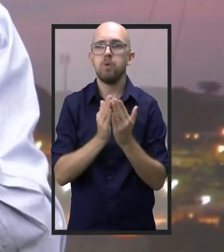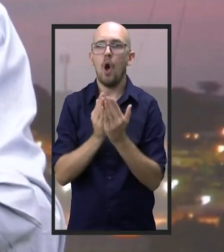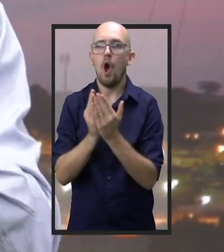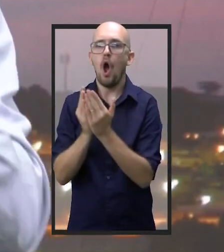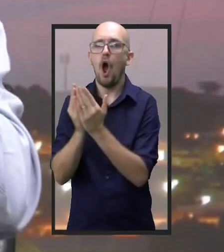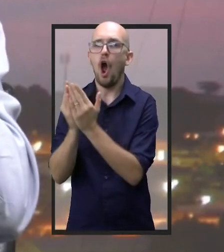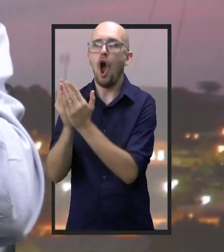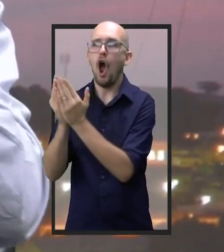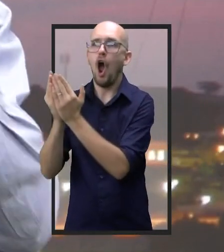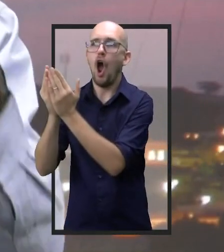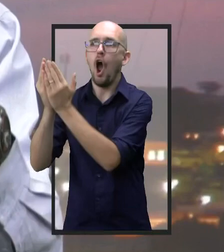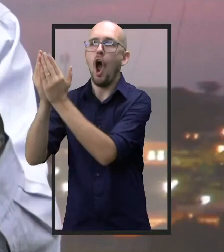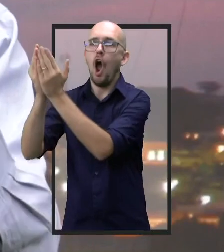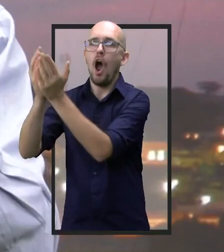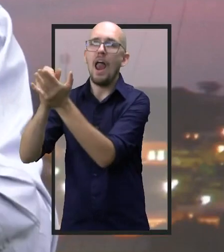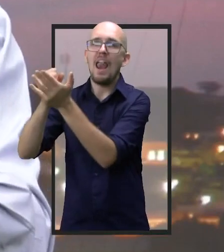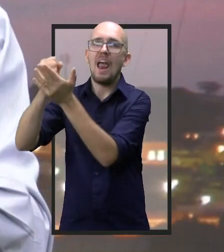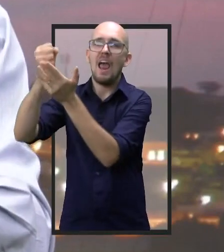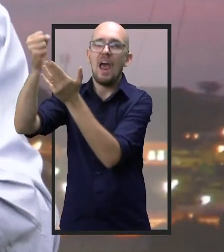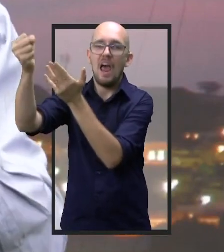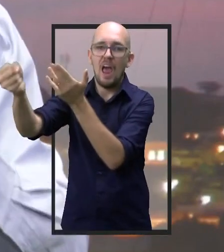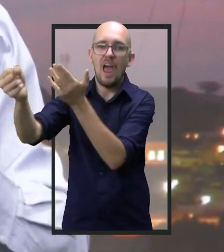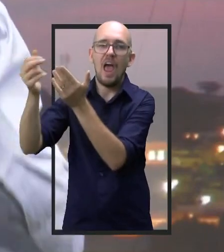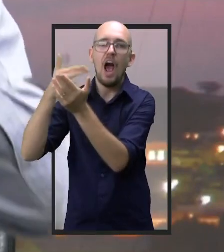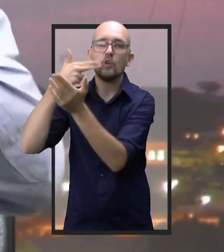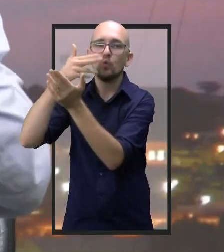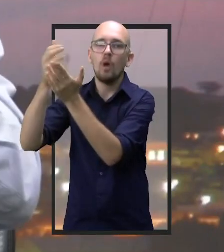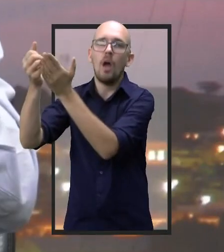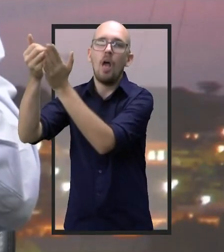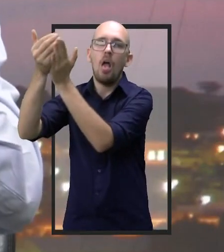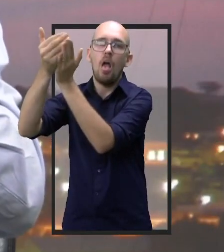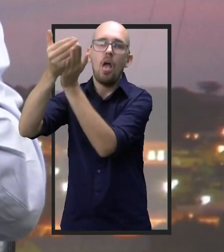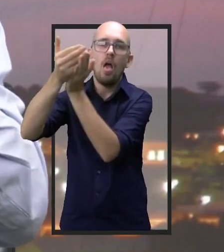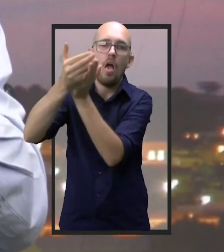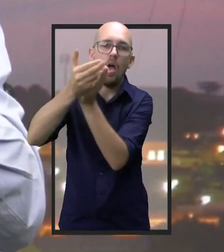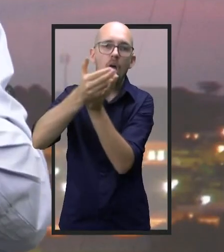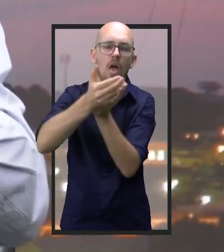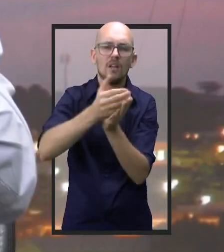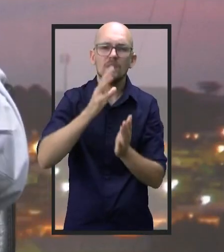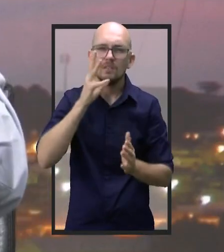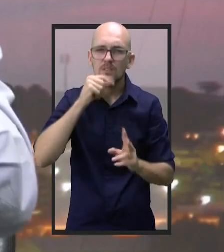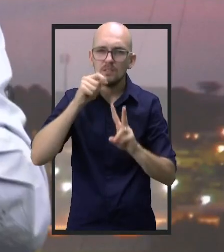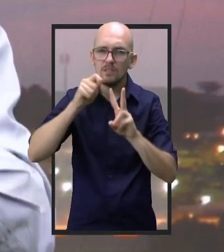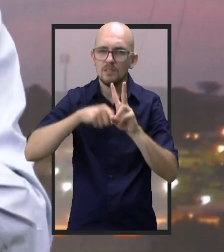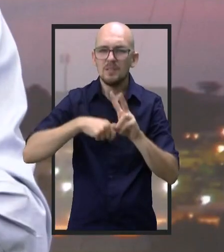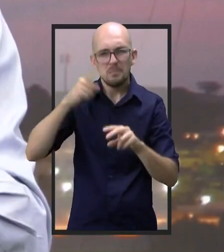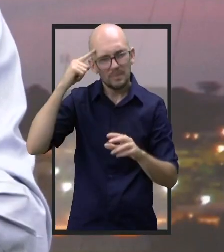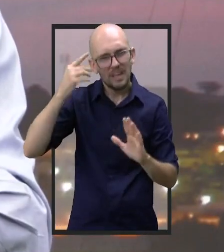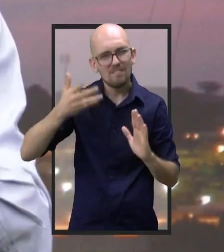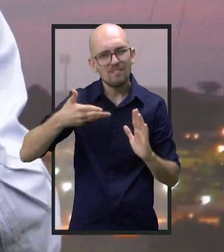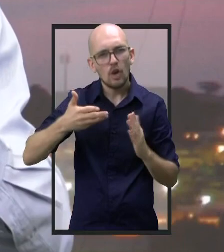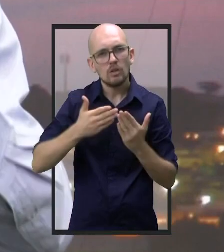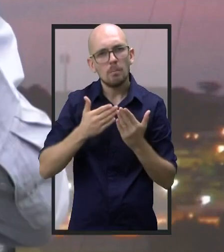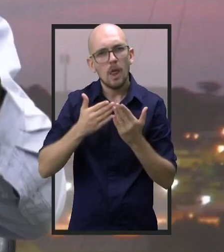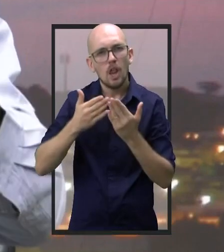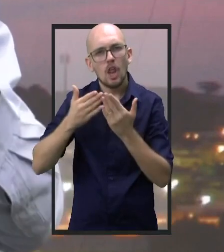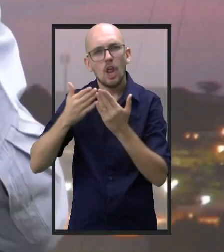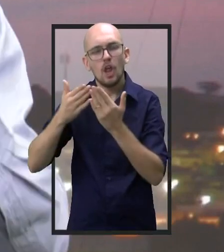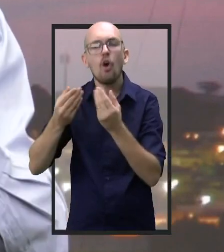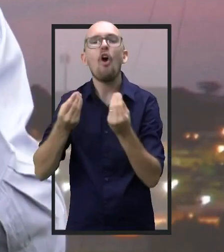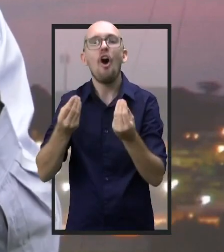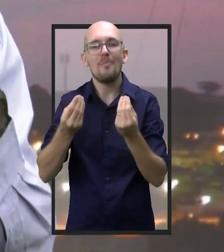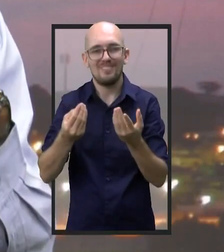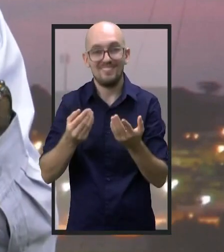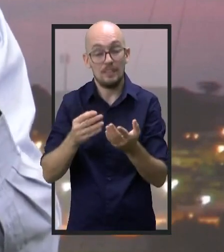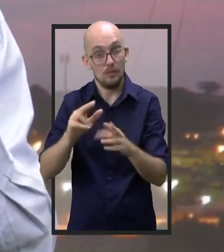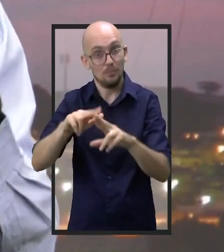navios chegando, a logística para aportar, como abastecer com a sua velocidade adequada. Então, quando começa uma